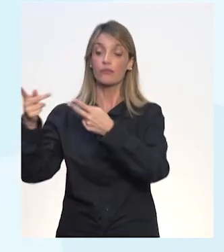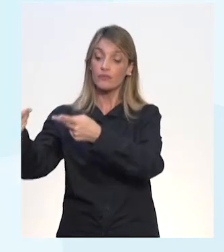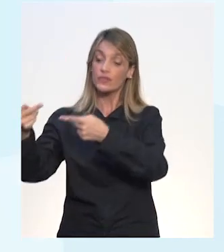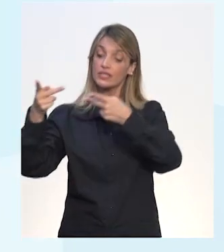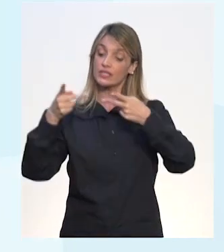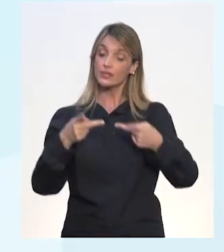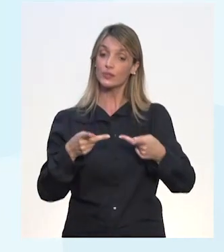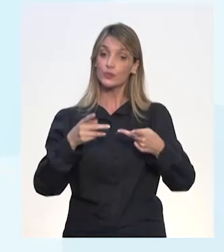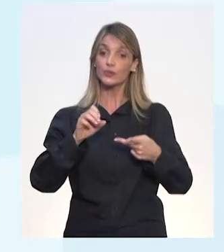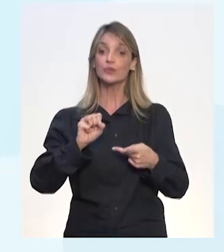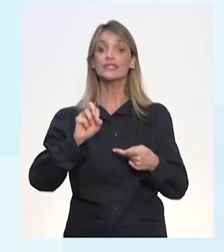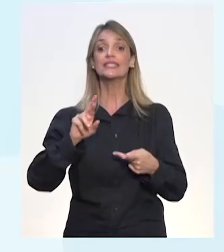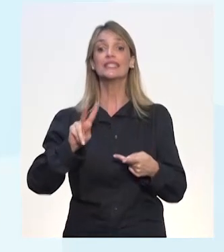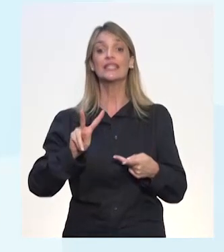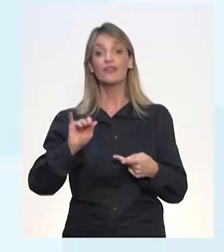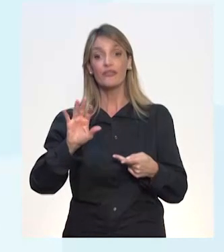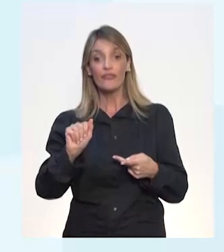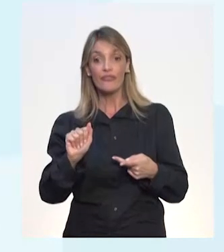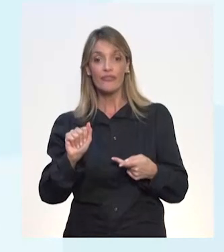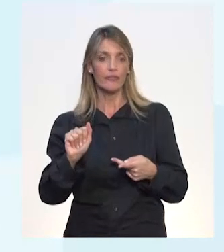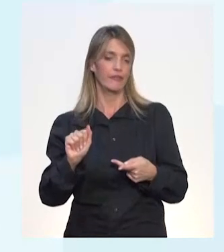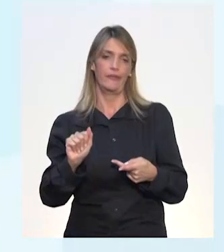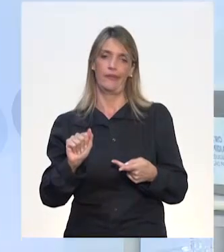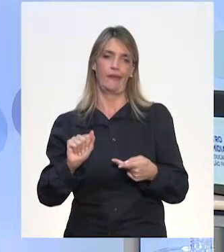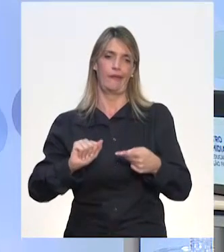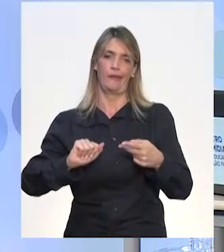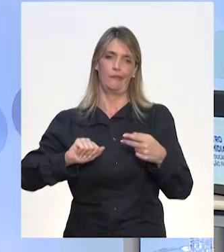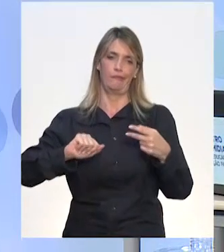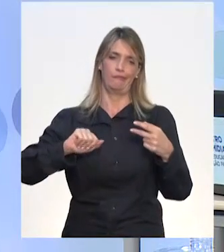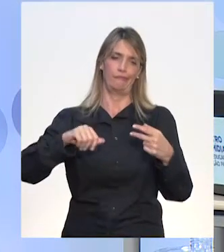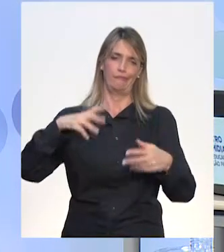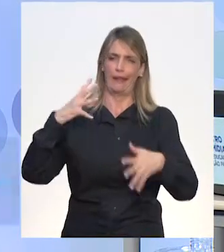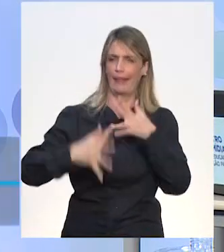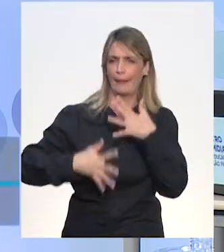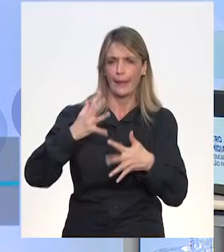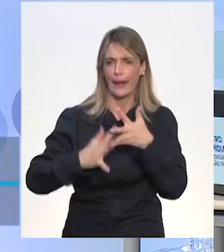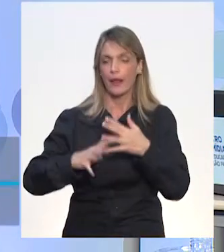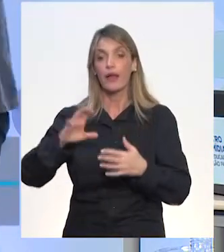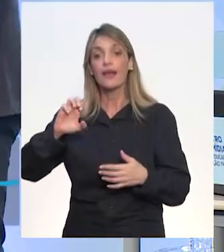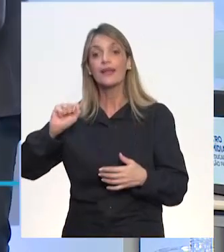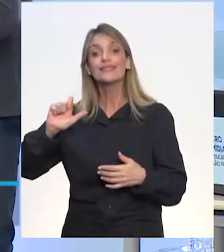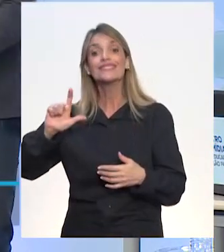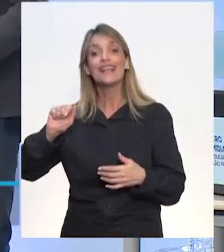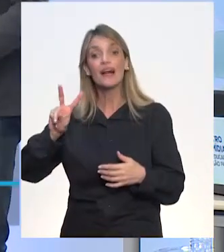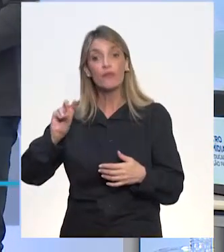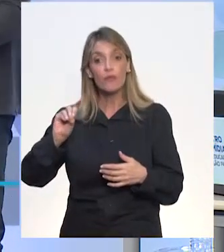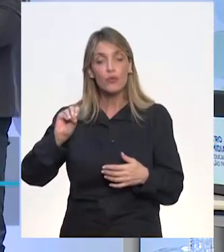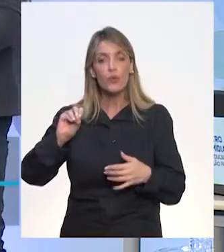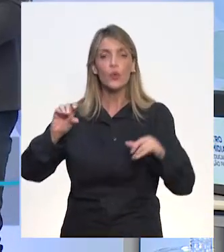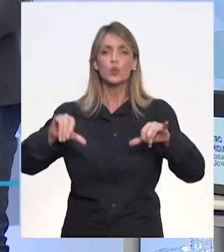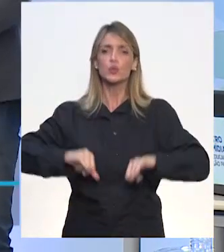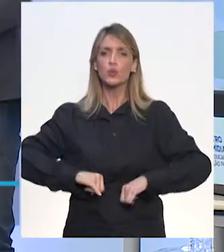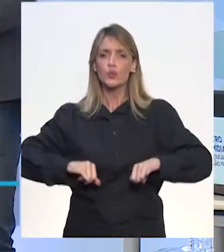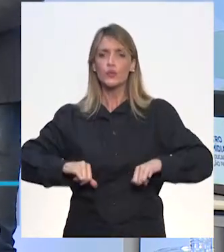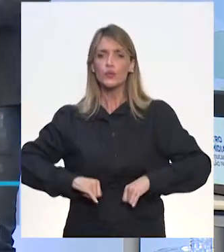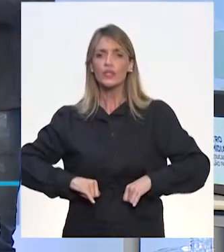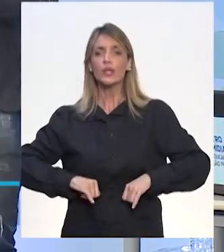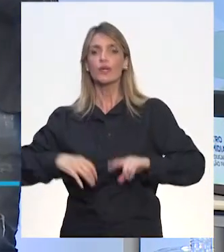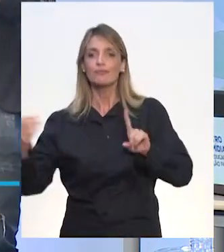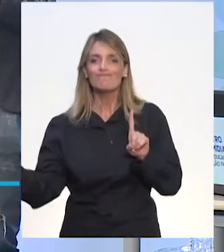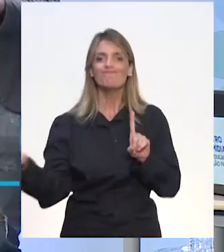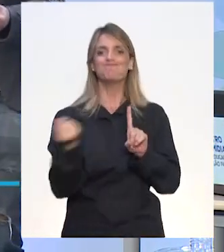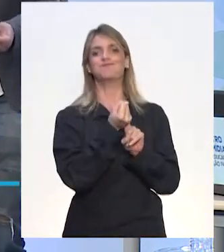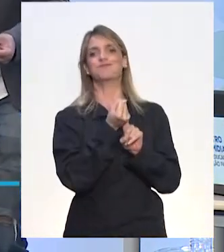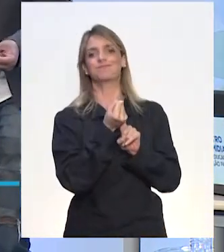a Sérvia numa forma desastrada, os sérvios são eslavos, e acabou sofrendo o atentado, e por